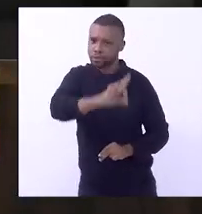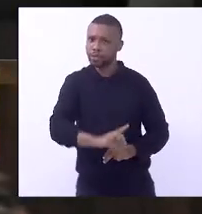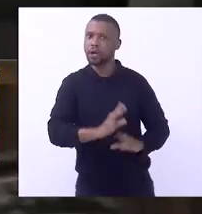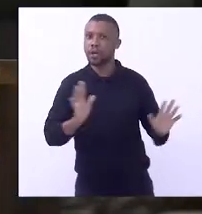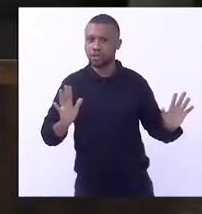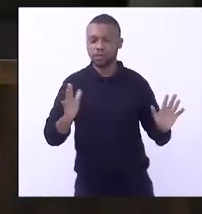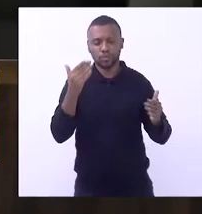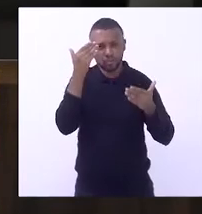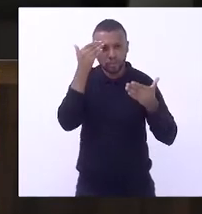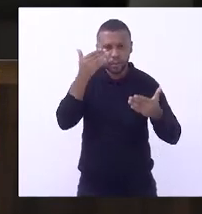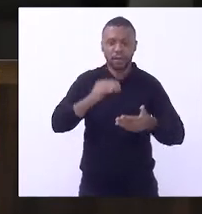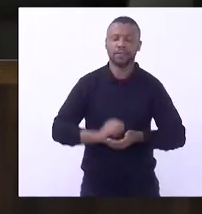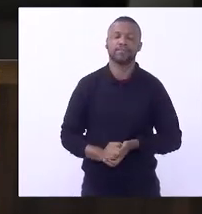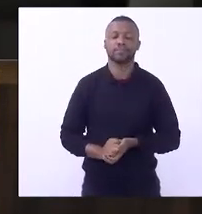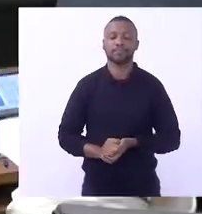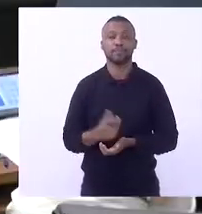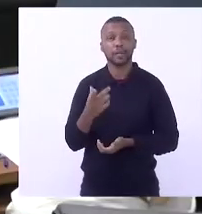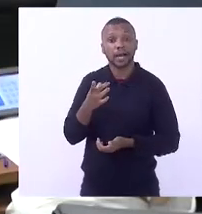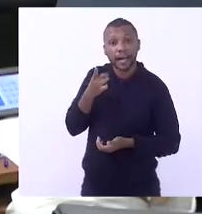Deputado Luiz Paulo.